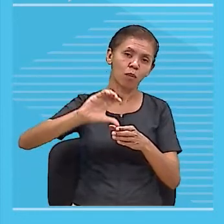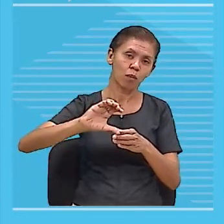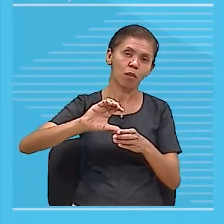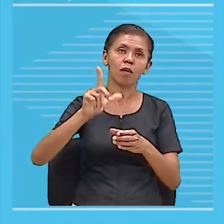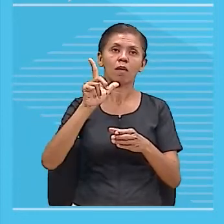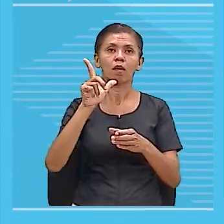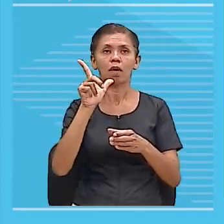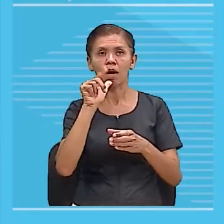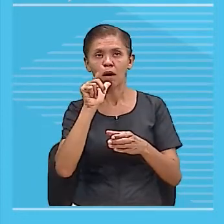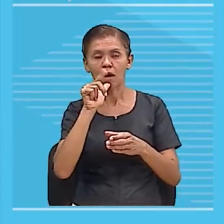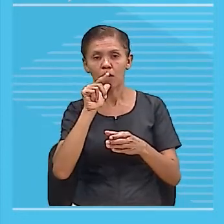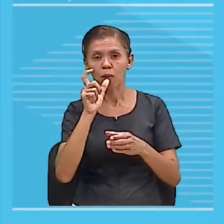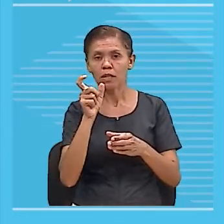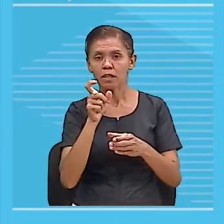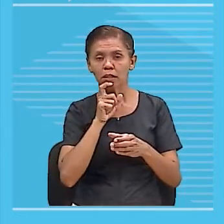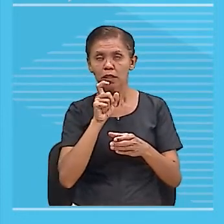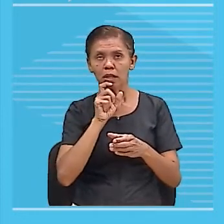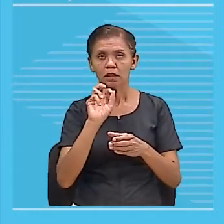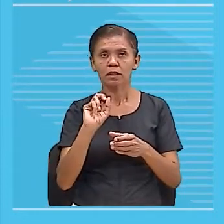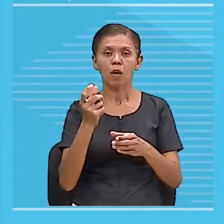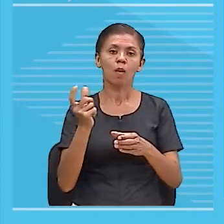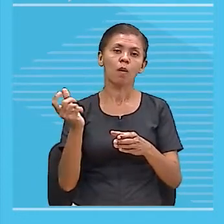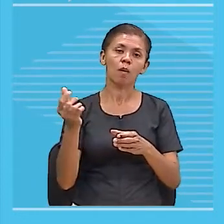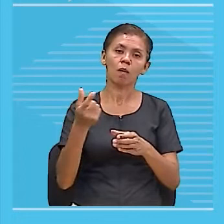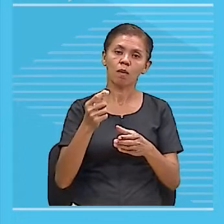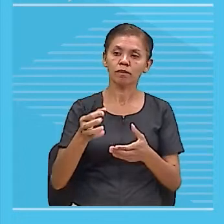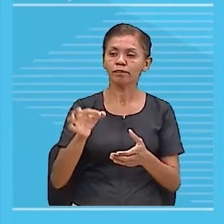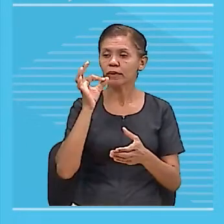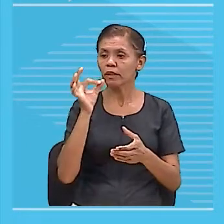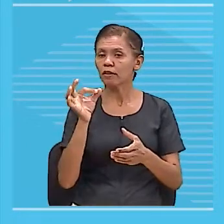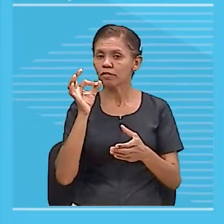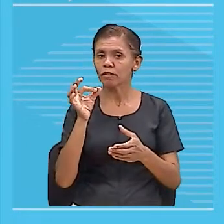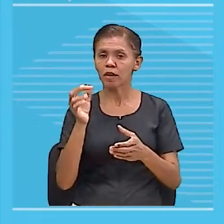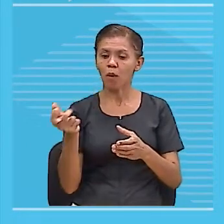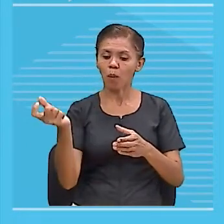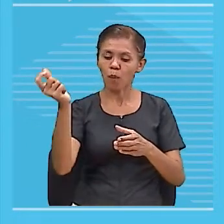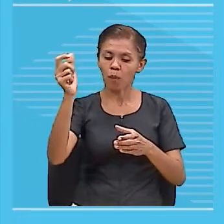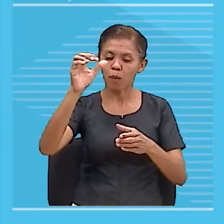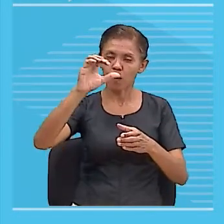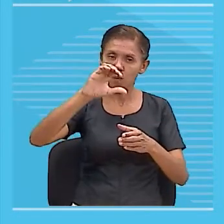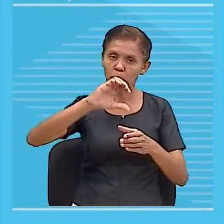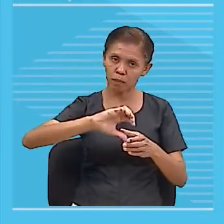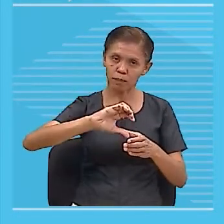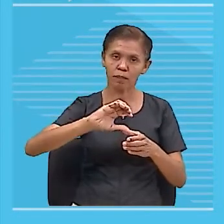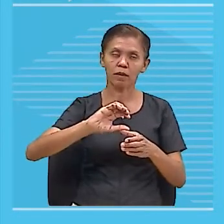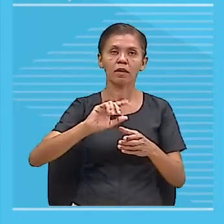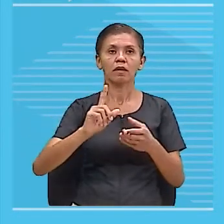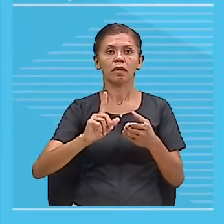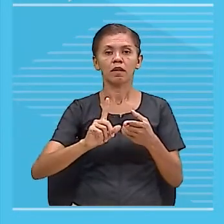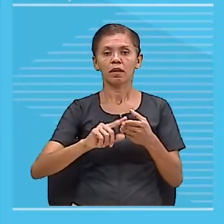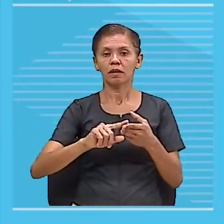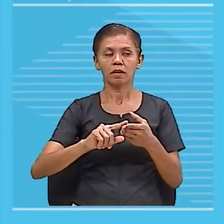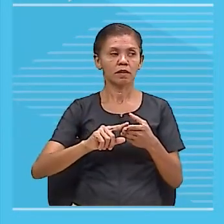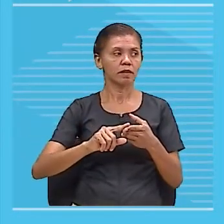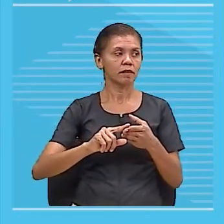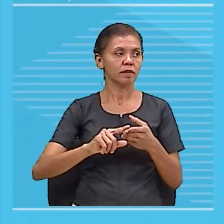chá, e eu vou impedir que esses materiais troquem calor com o meio externo.